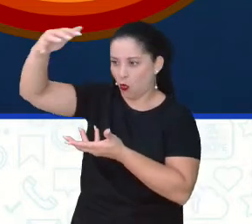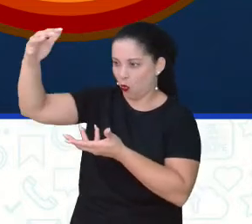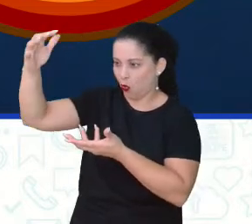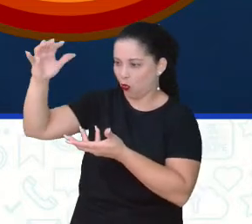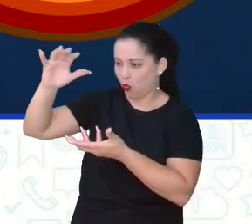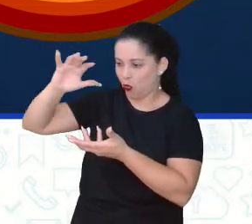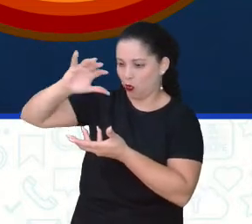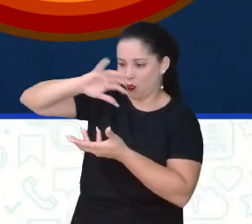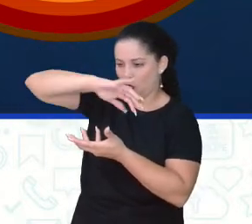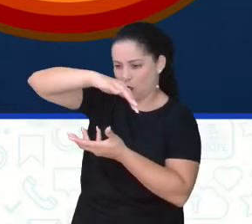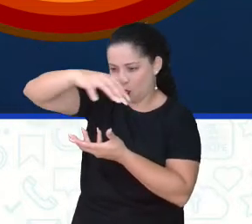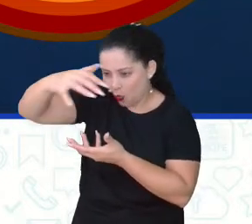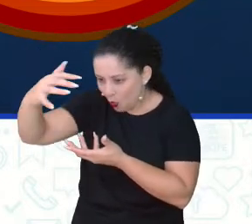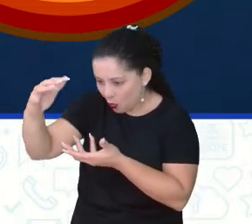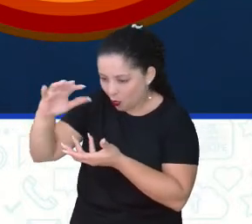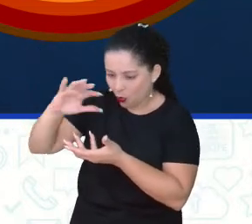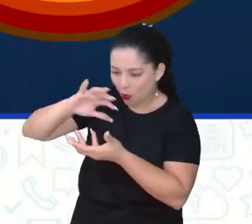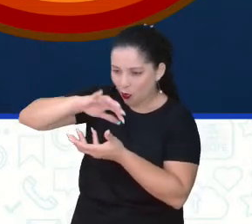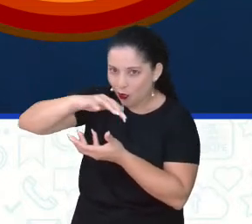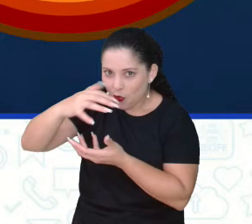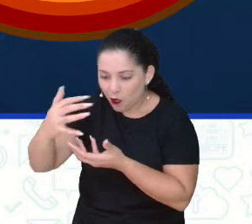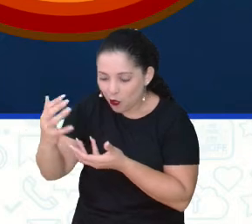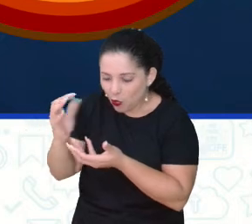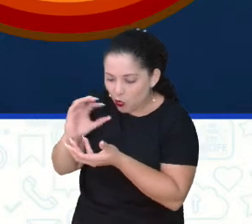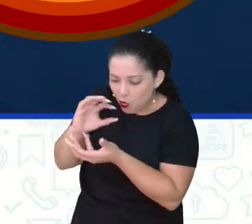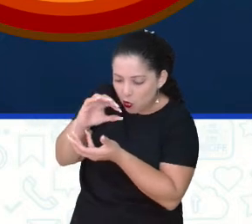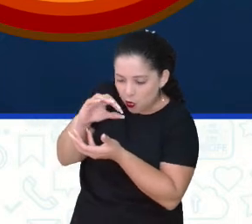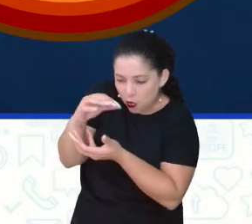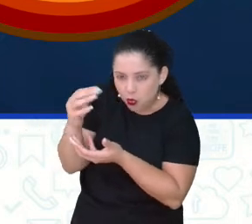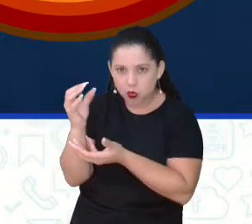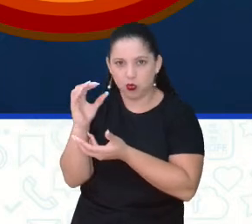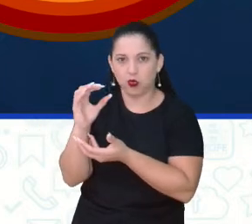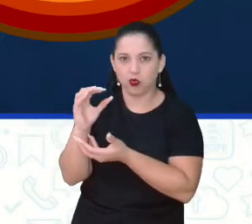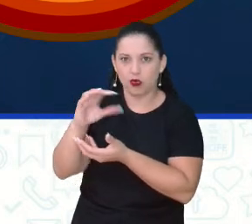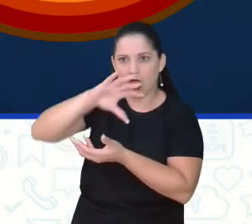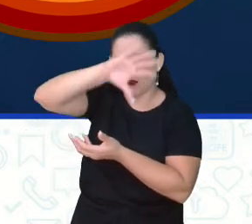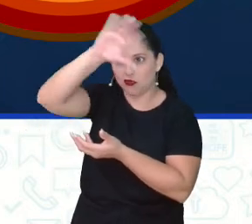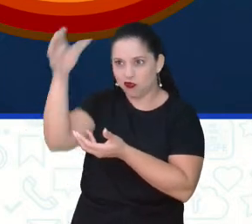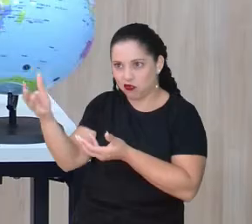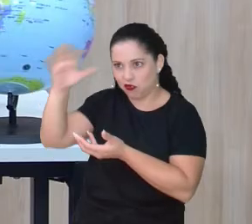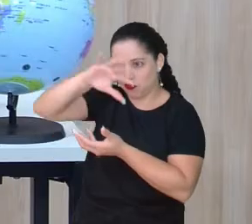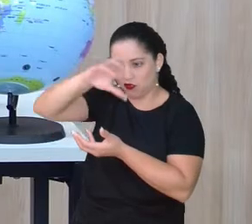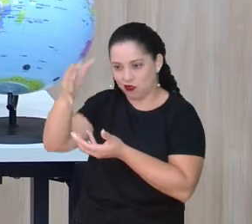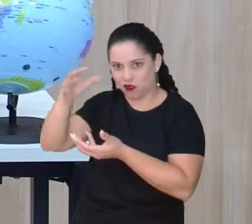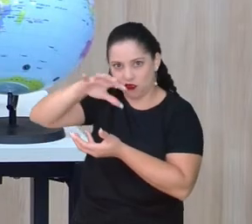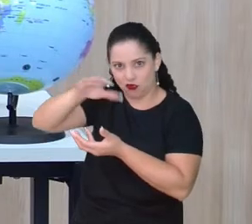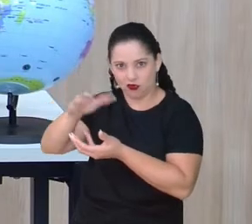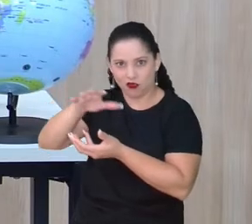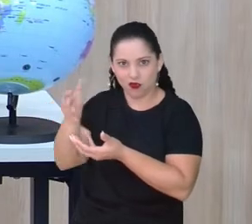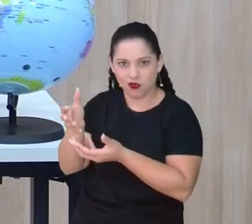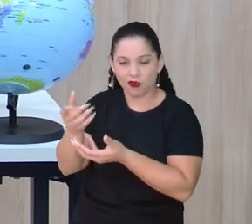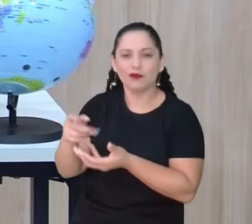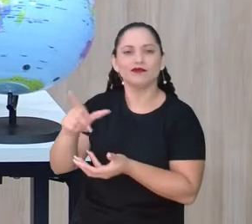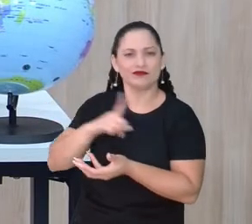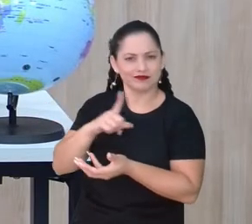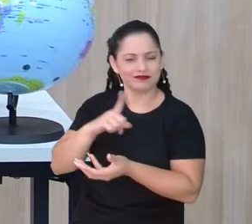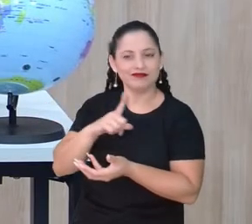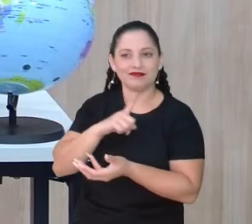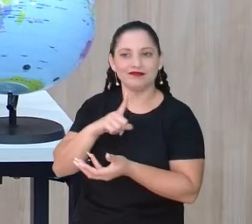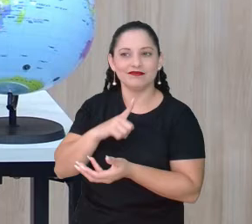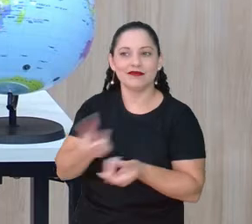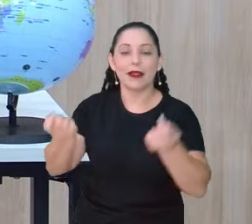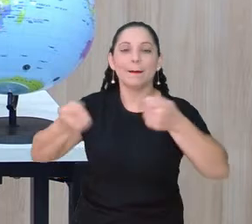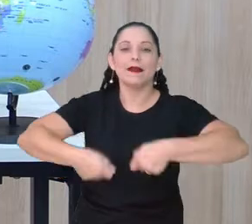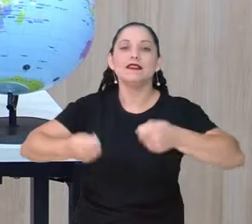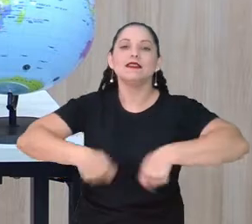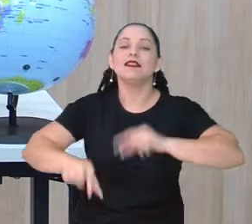vocês representações mostrando, não é, que existem essas camadas. E para a gente dizer que existe, como eu já estava falando, é